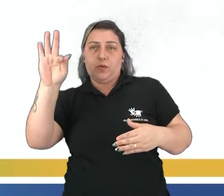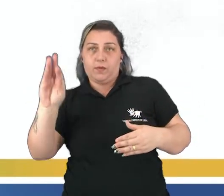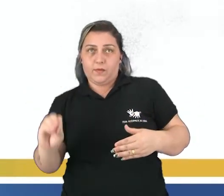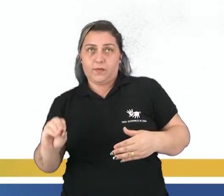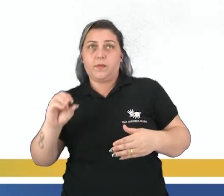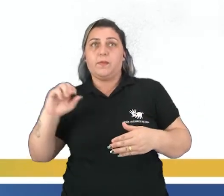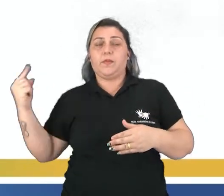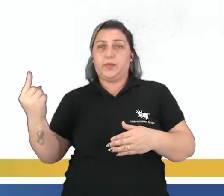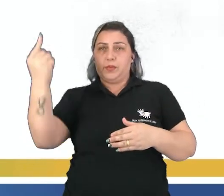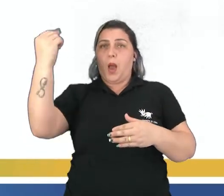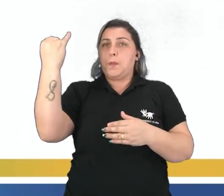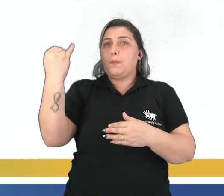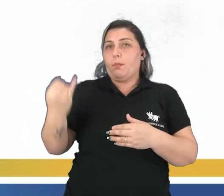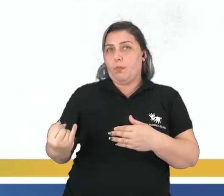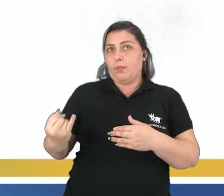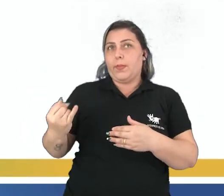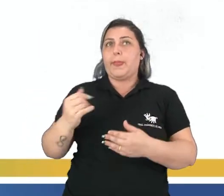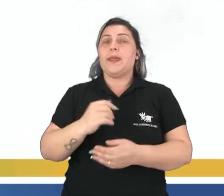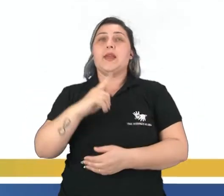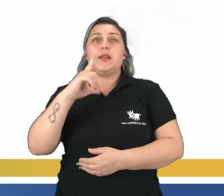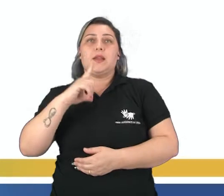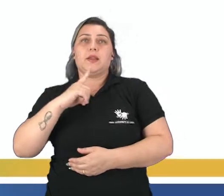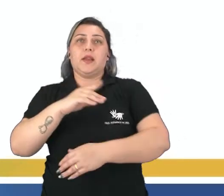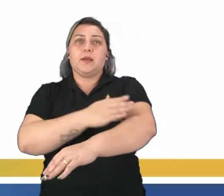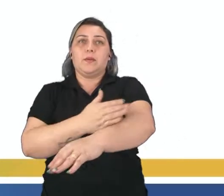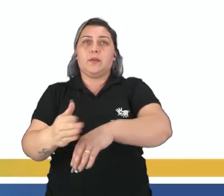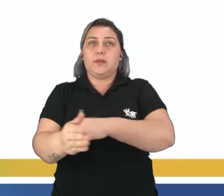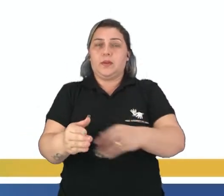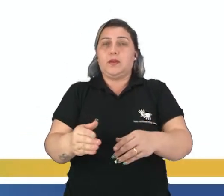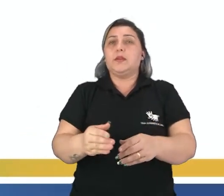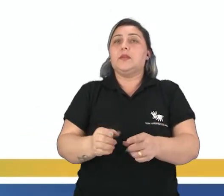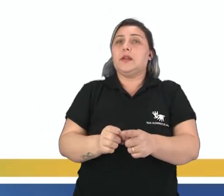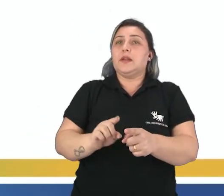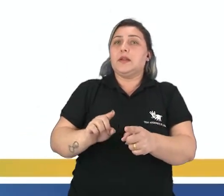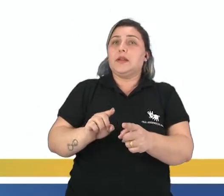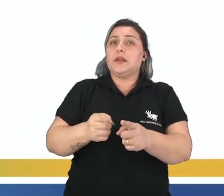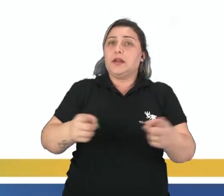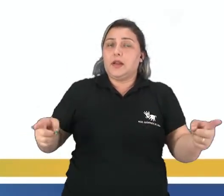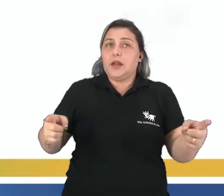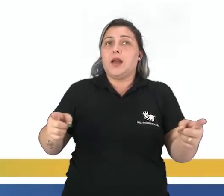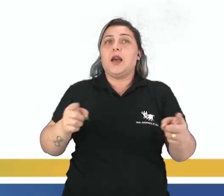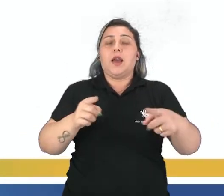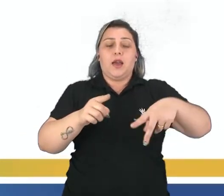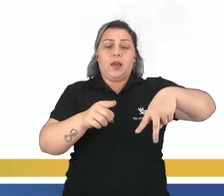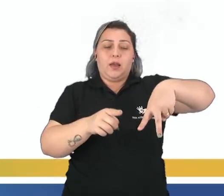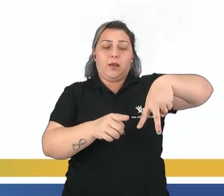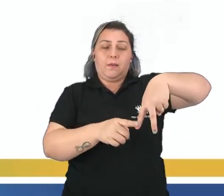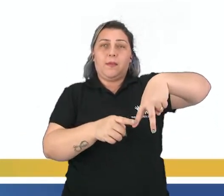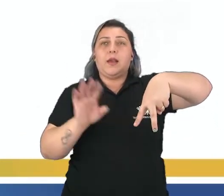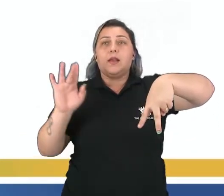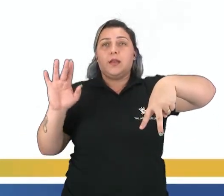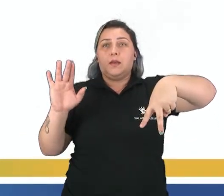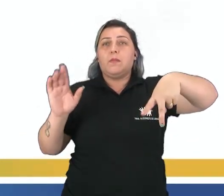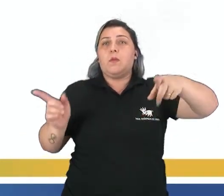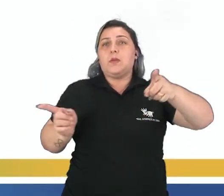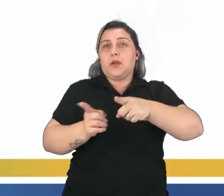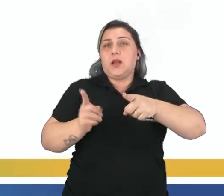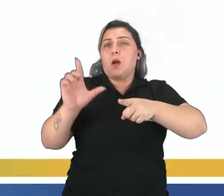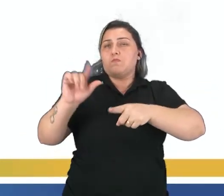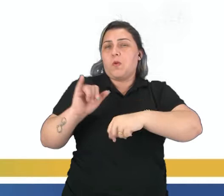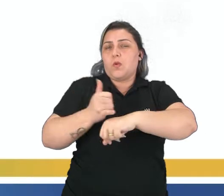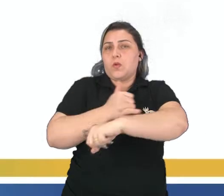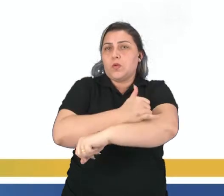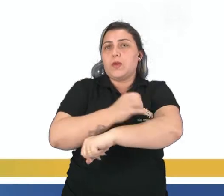vez são altos e magros, possuem braços e pernas compridos, pés e mãos pequenos, com pouca gordura e